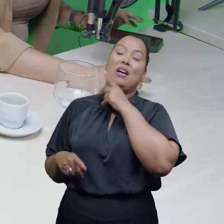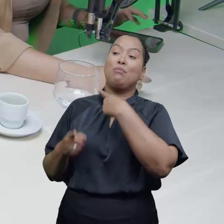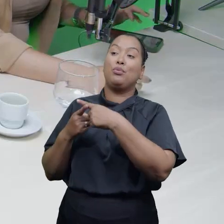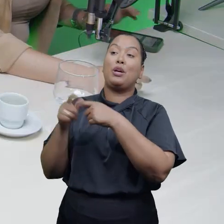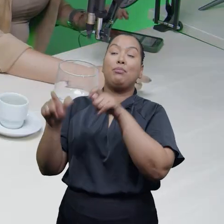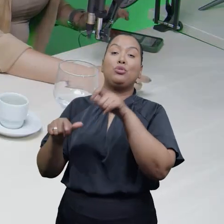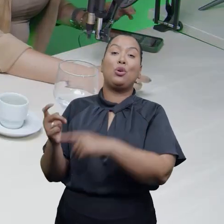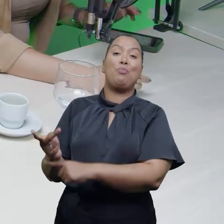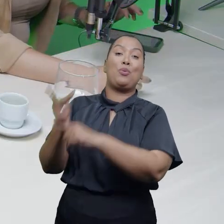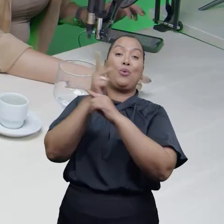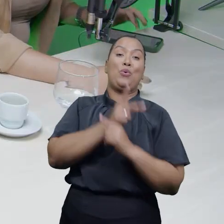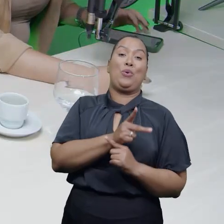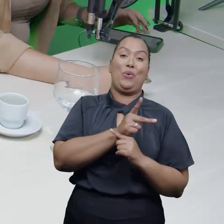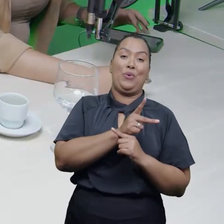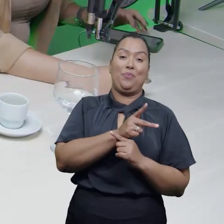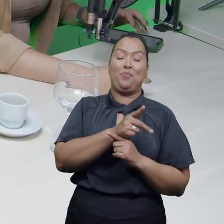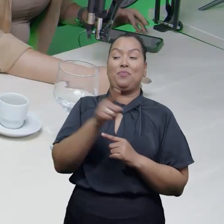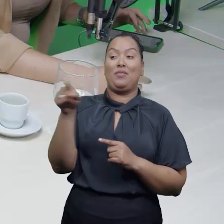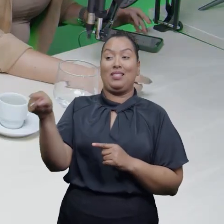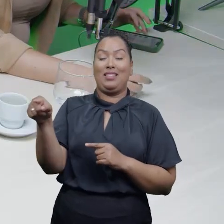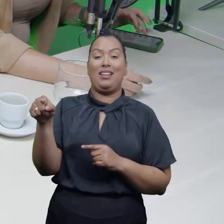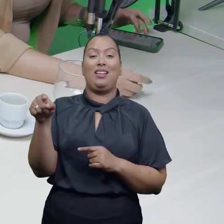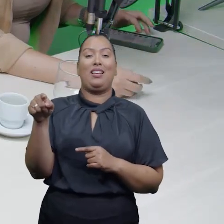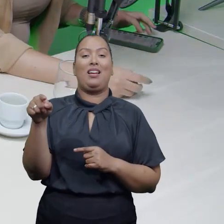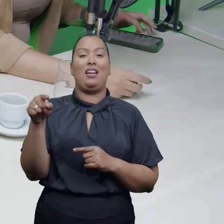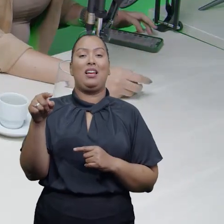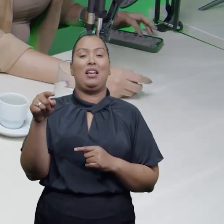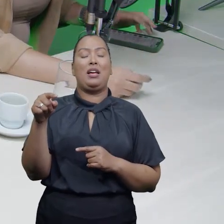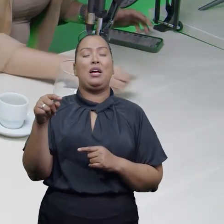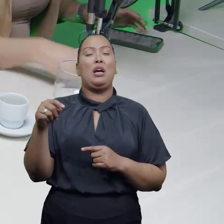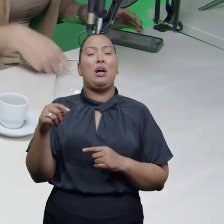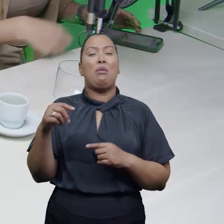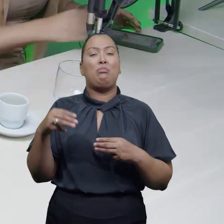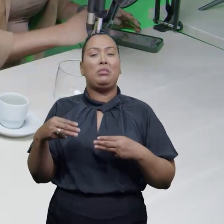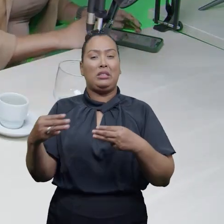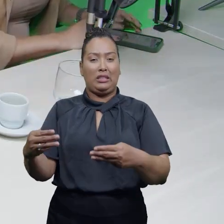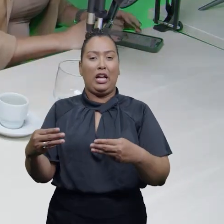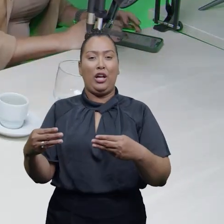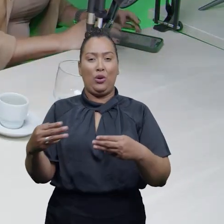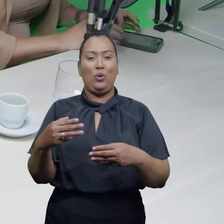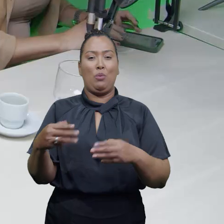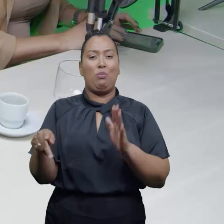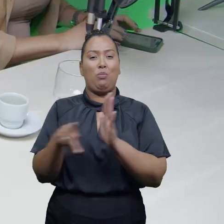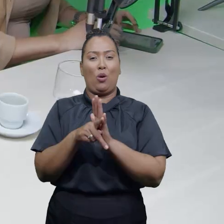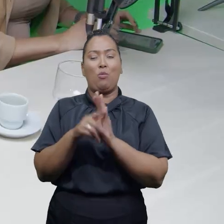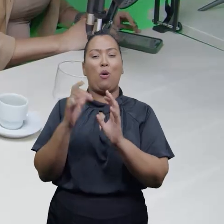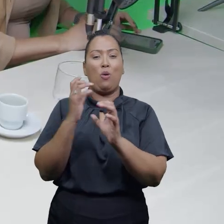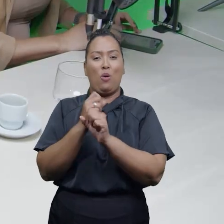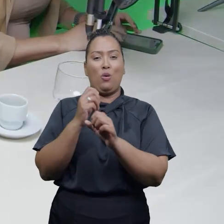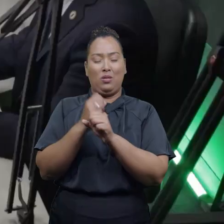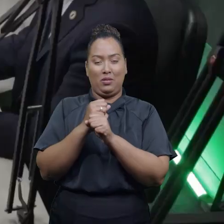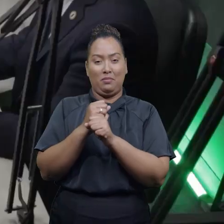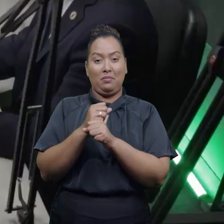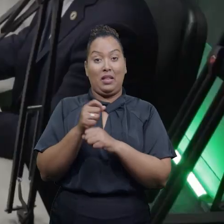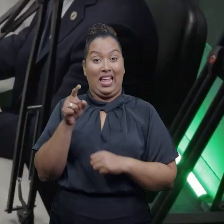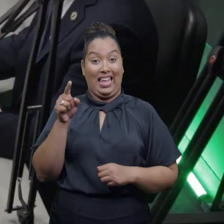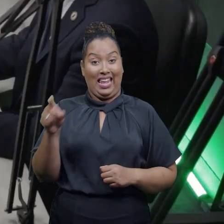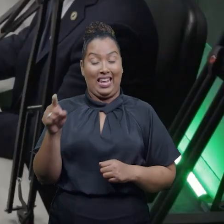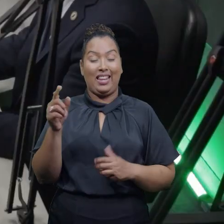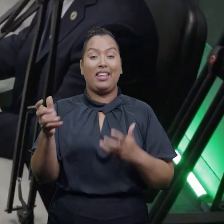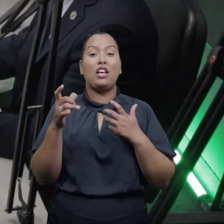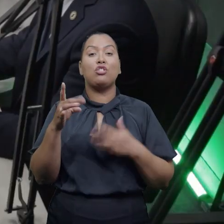procura e necessita. O Ministério Público de Contas, nós temos a condição e a responsabilidade também